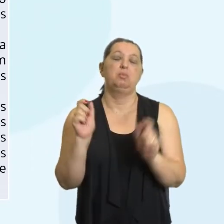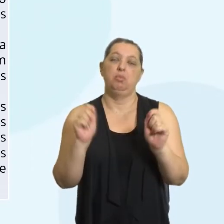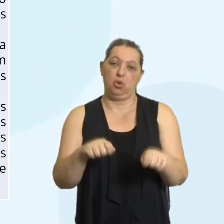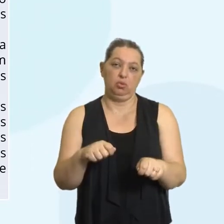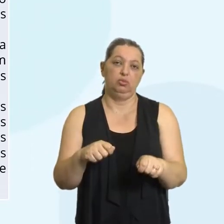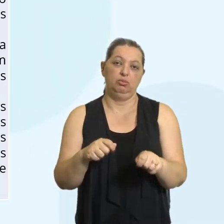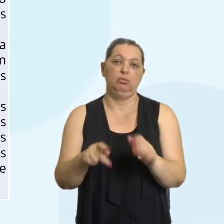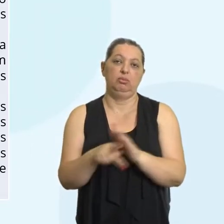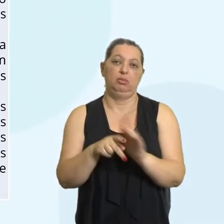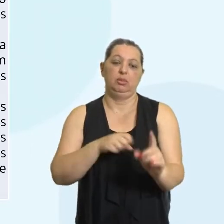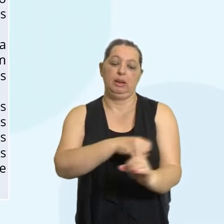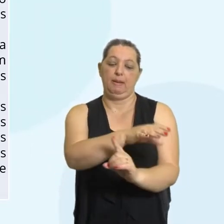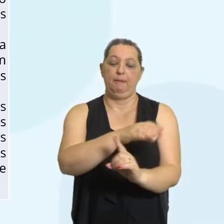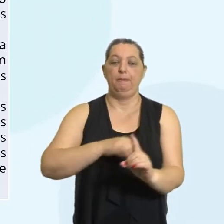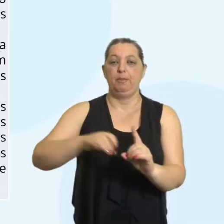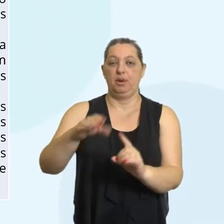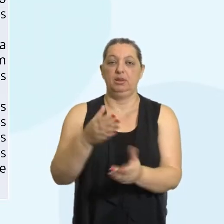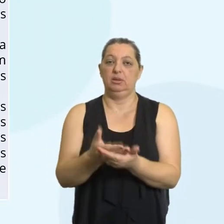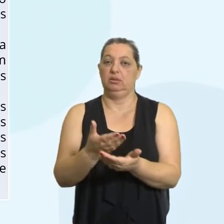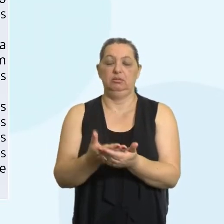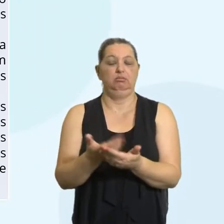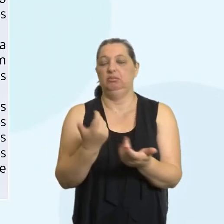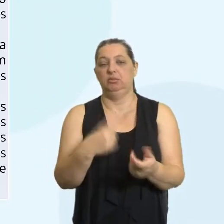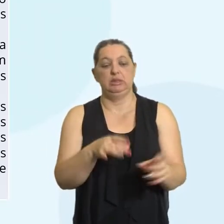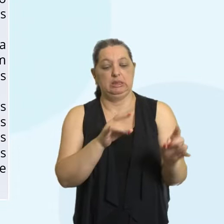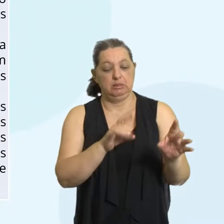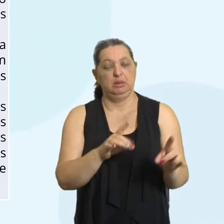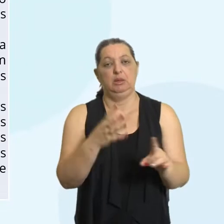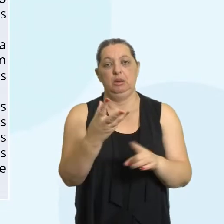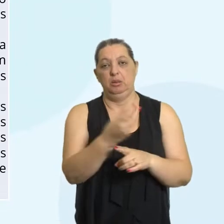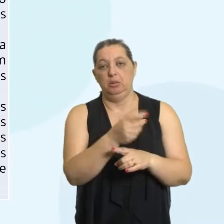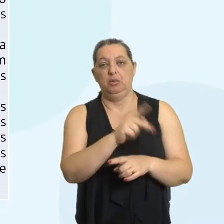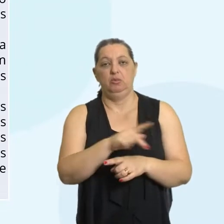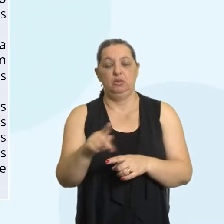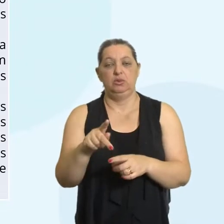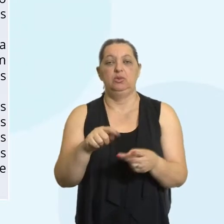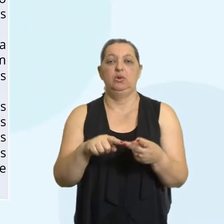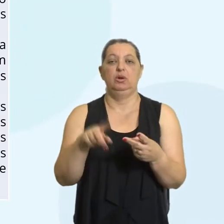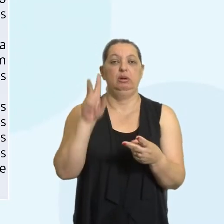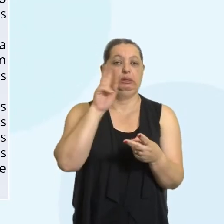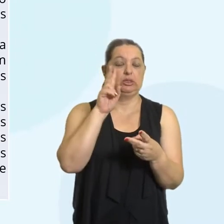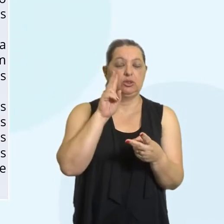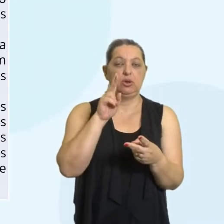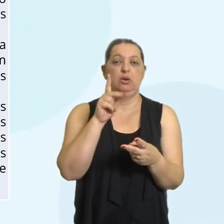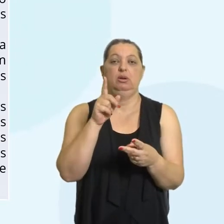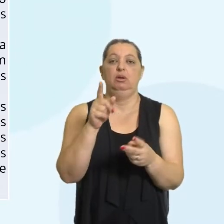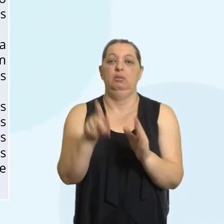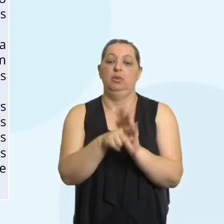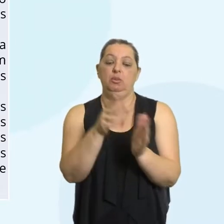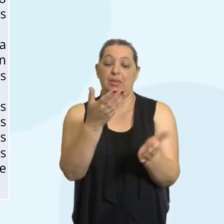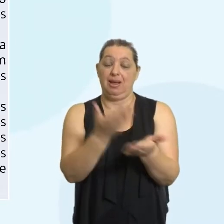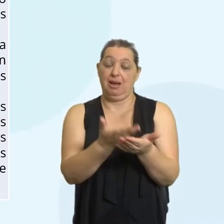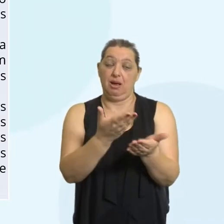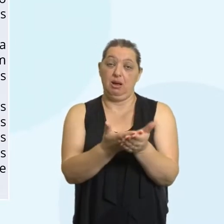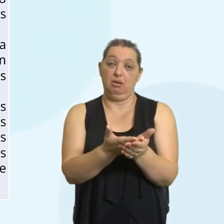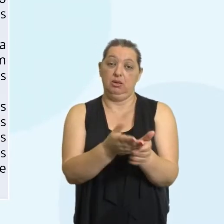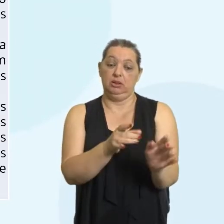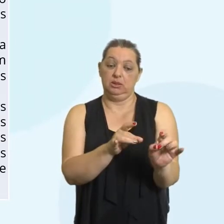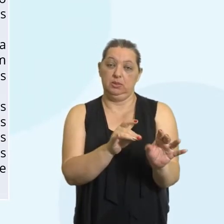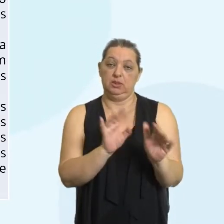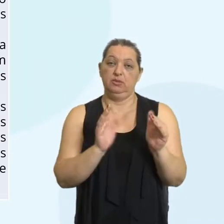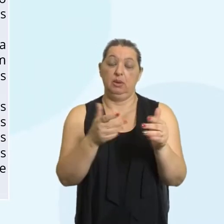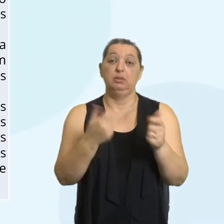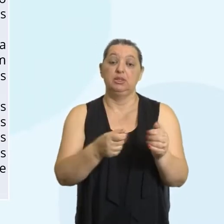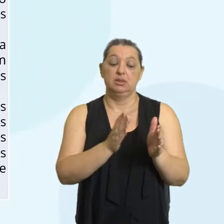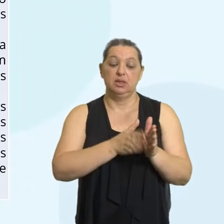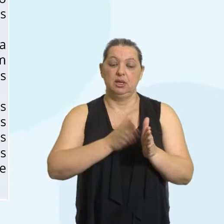não não precisa ser especificamente professor de arte especificamente professor de história naquela aula específica desde que siga a